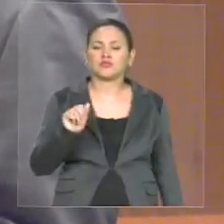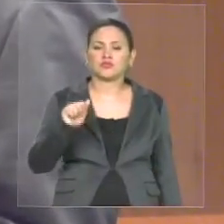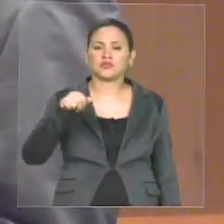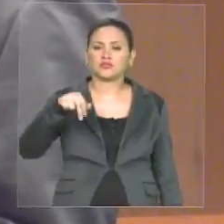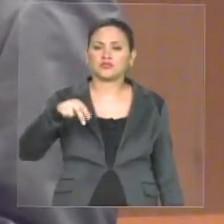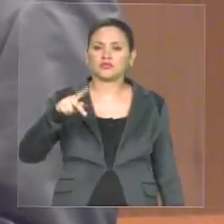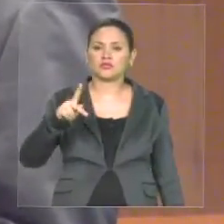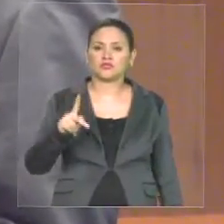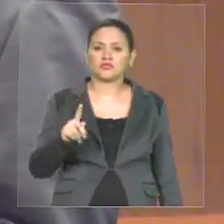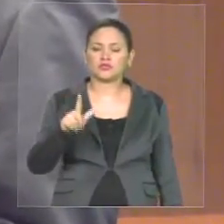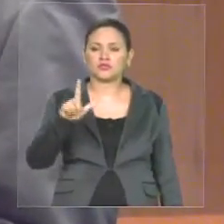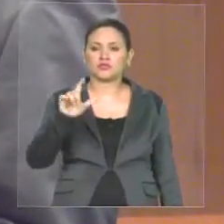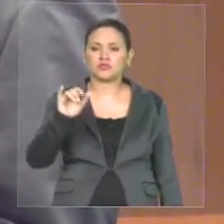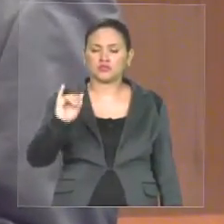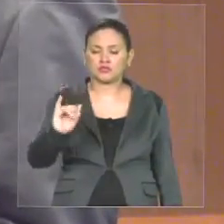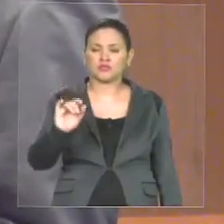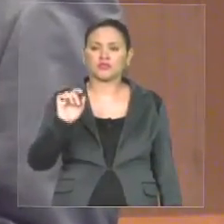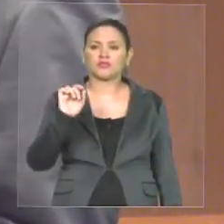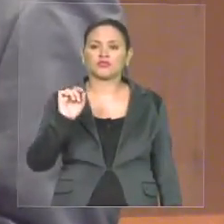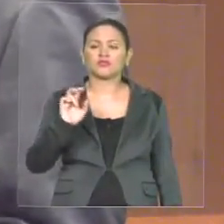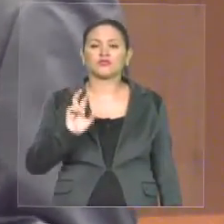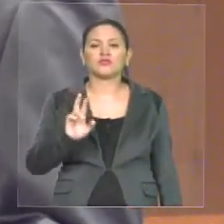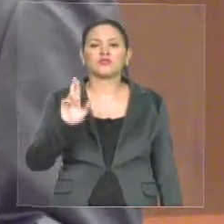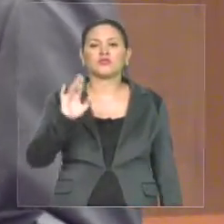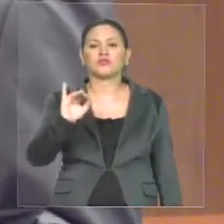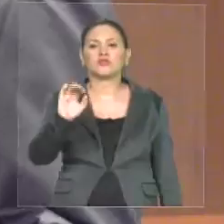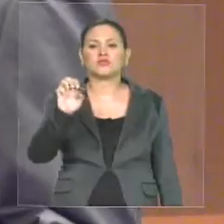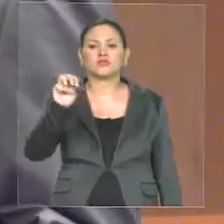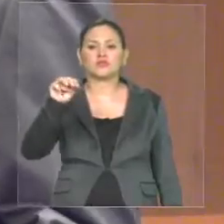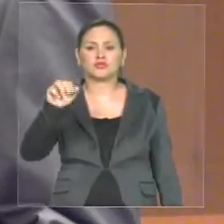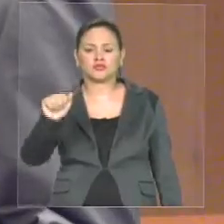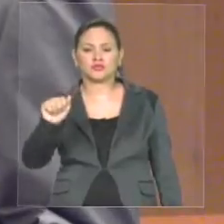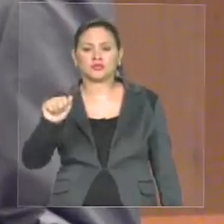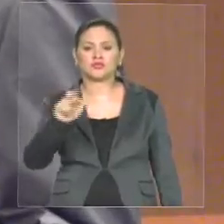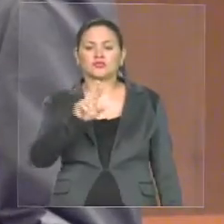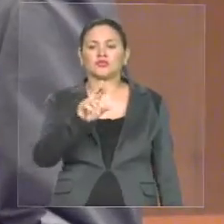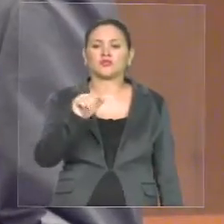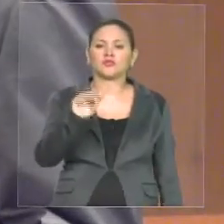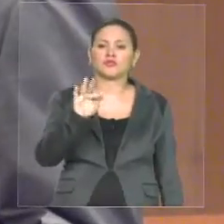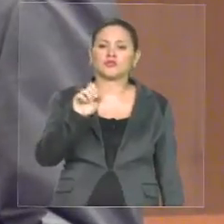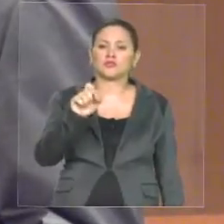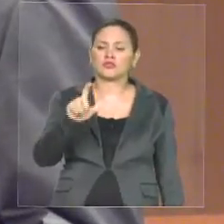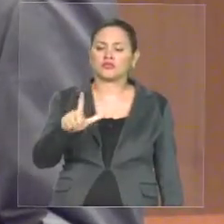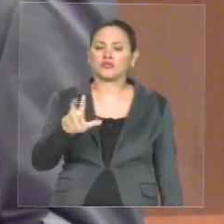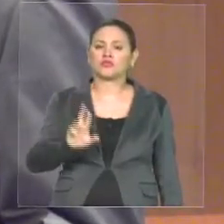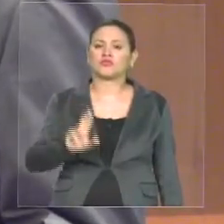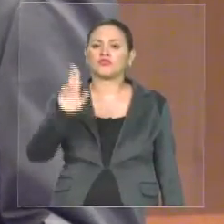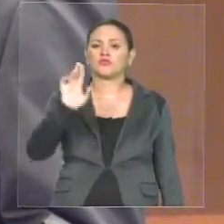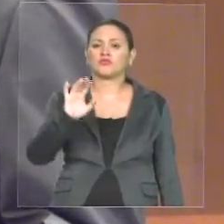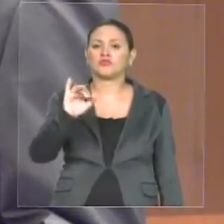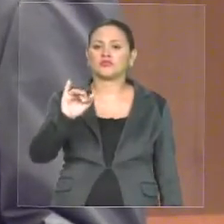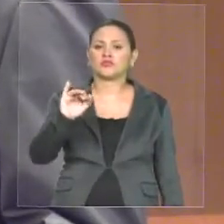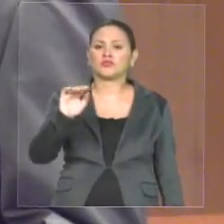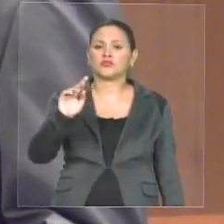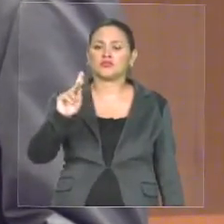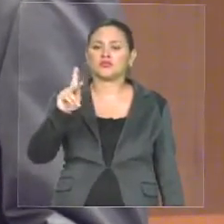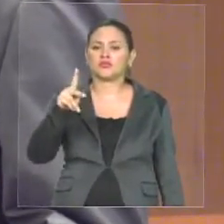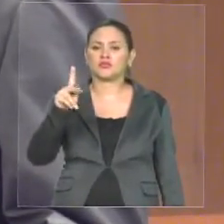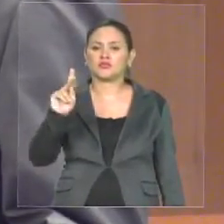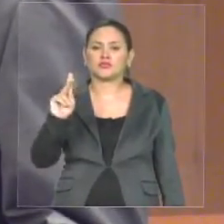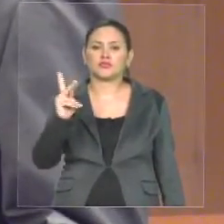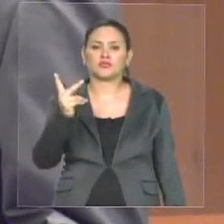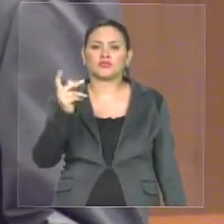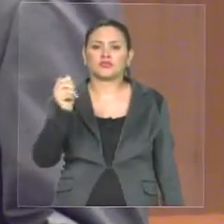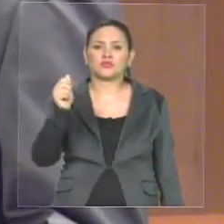senhor Rafael Pestana, representando o IFAM, que estiveram presentes nesta sessão, nesta